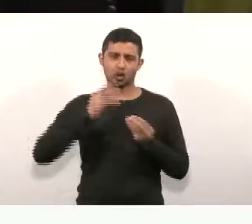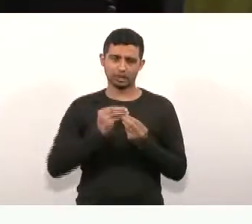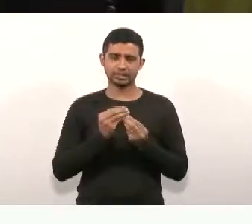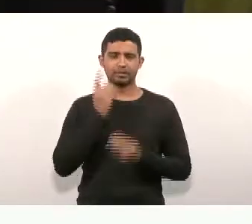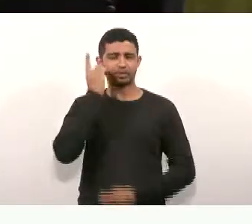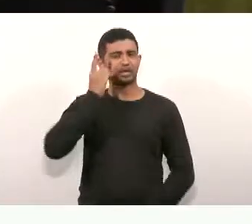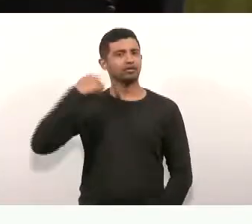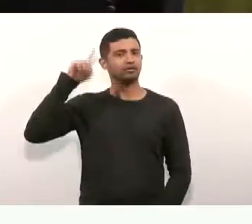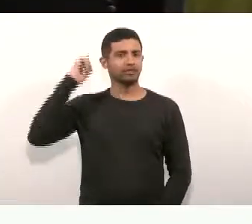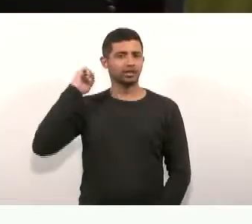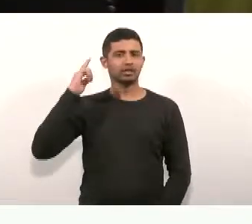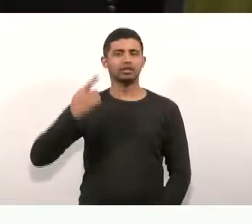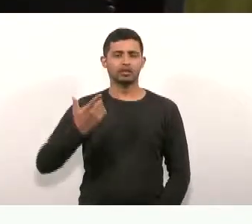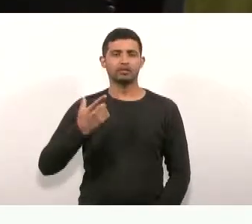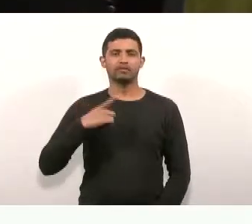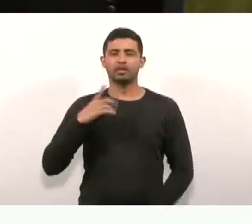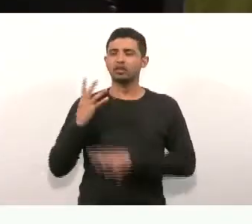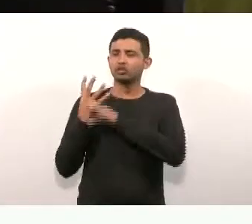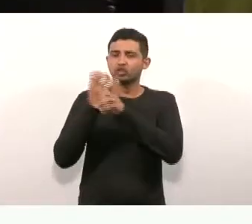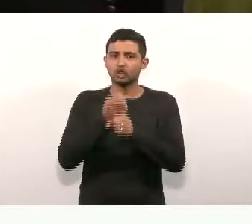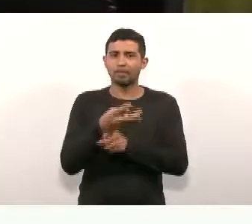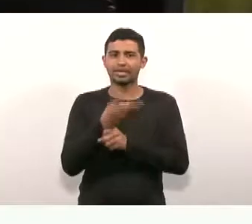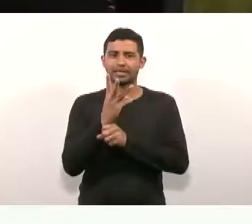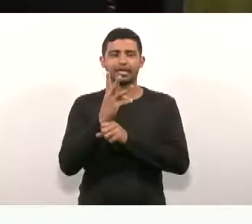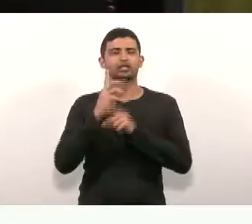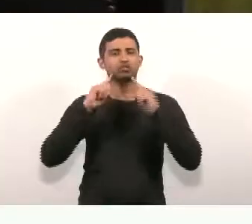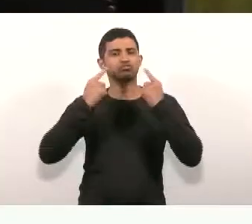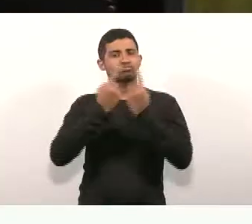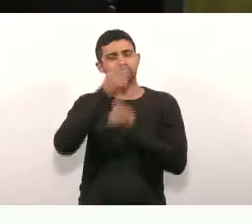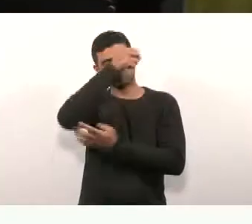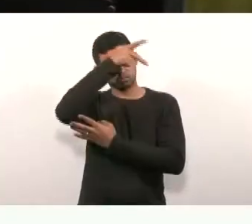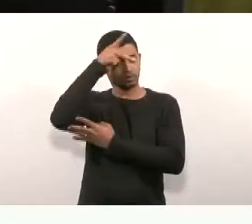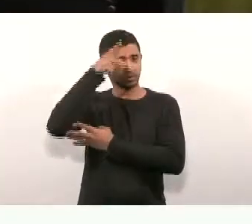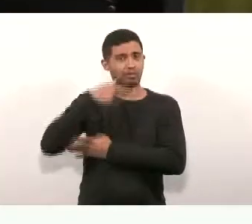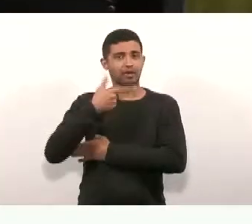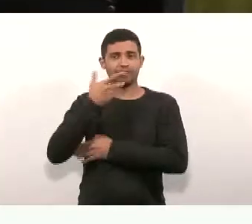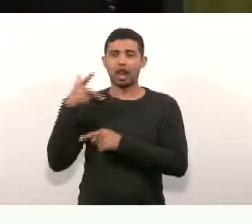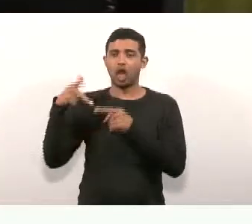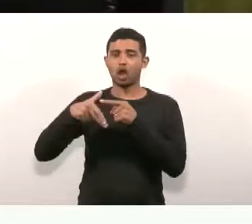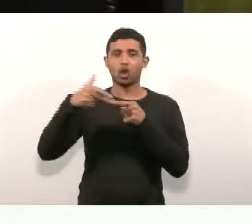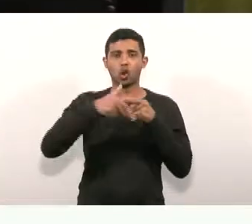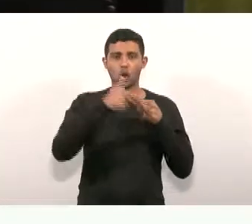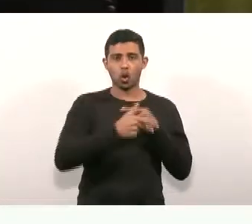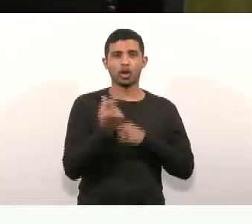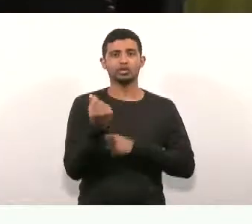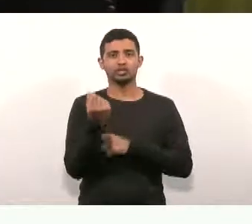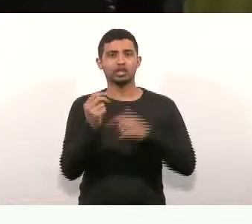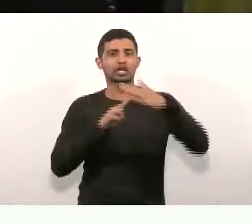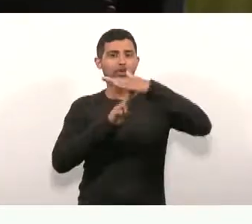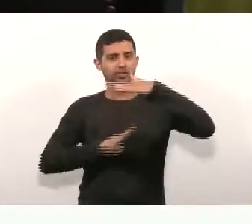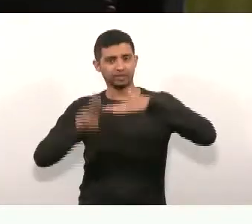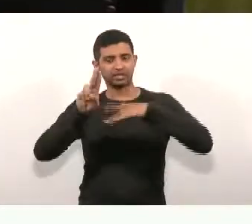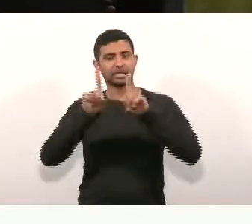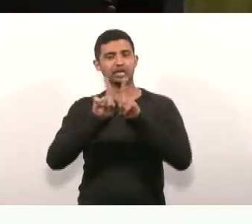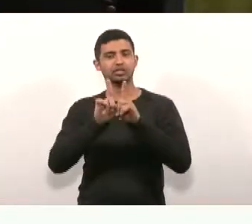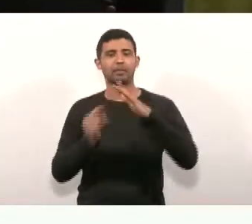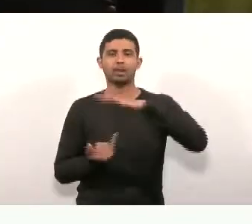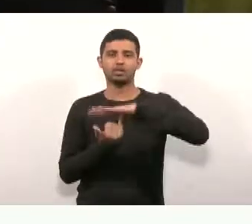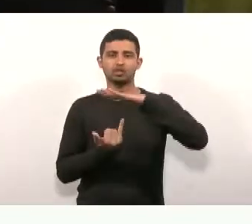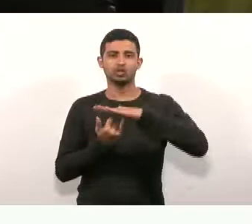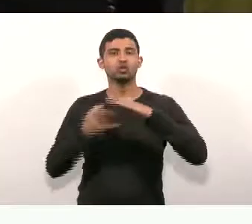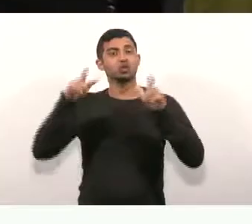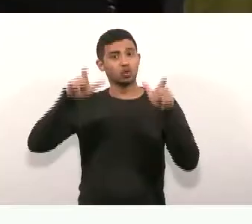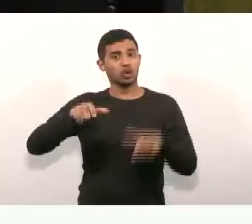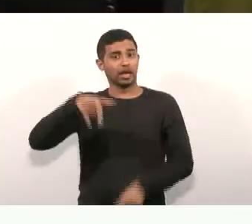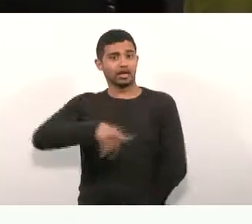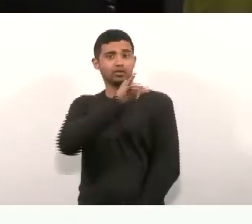Valdec, da série de 3 audiências públicas que realizamos a respeito dos cortes de verbas federais nas universidades e institutos localizados no estado do